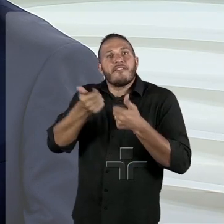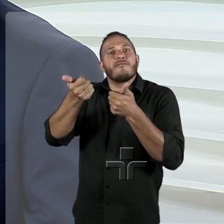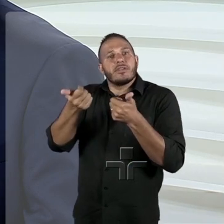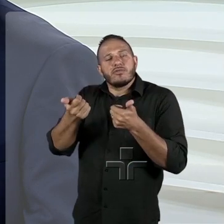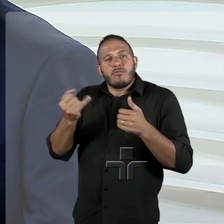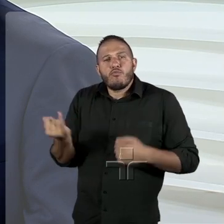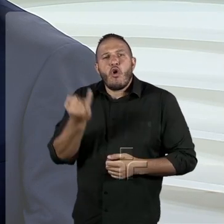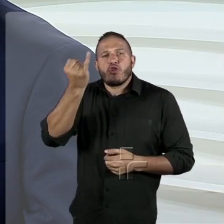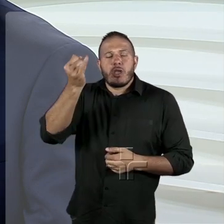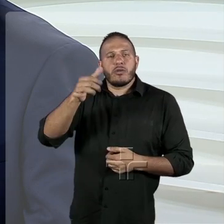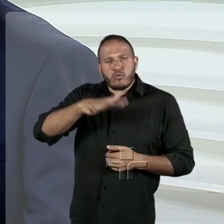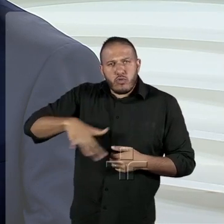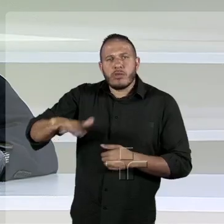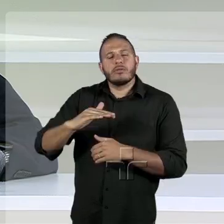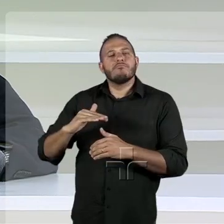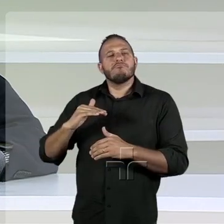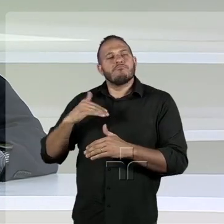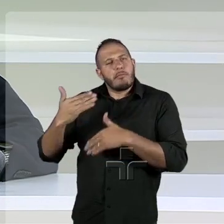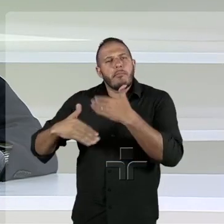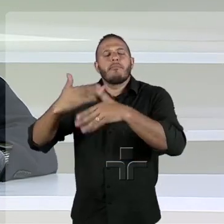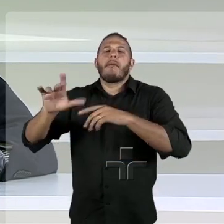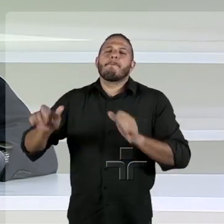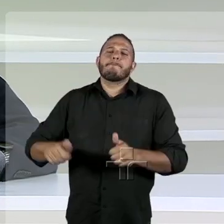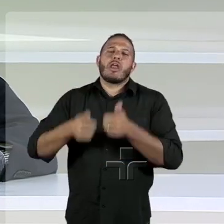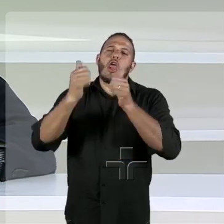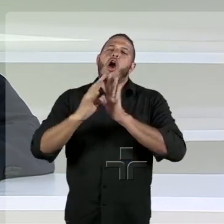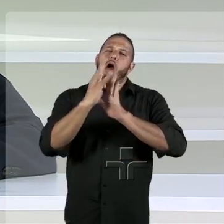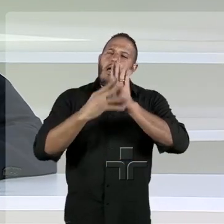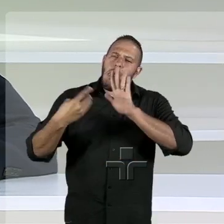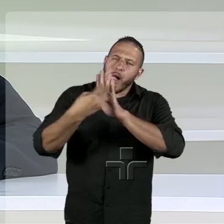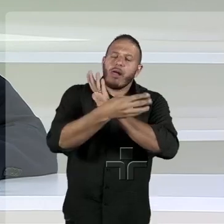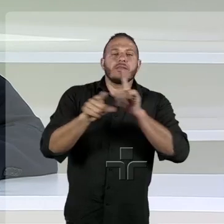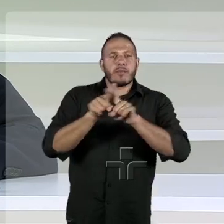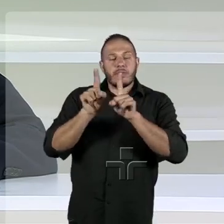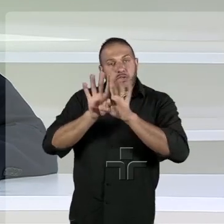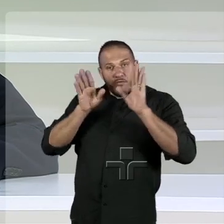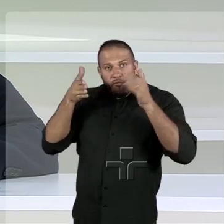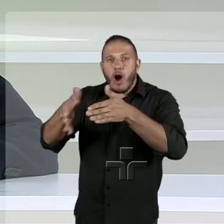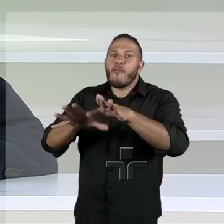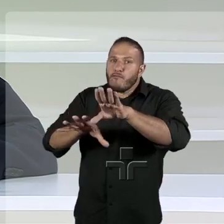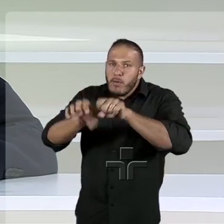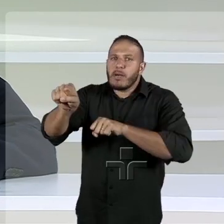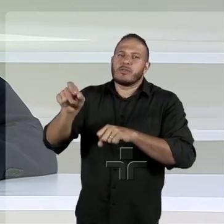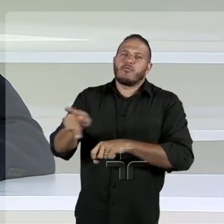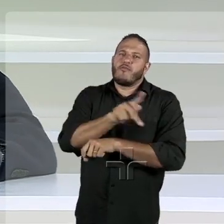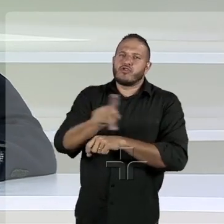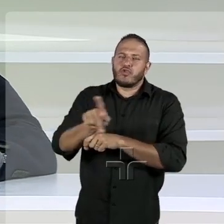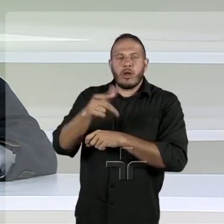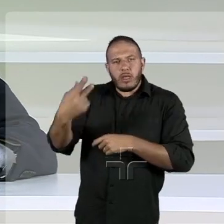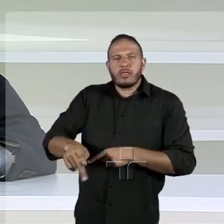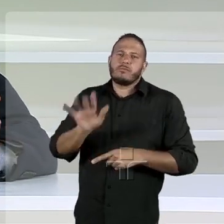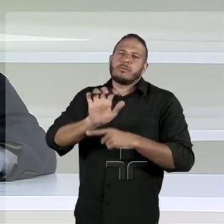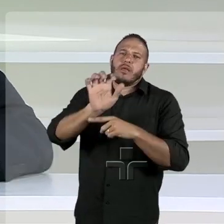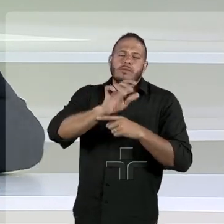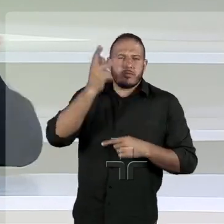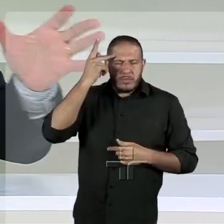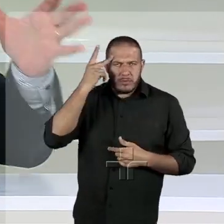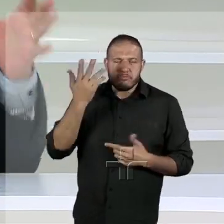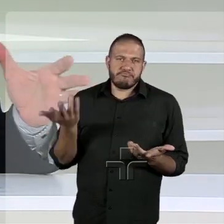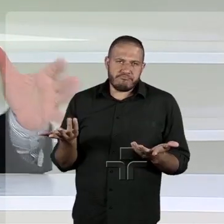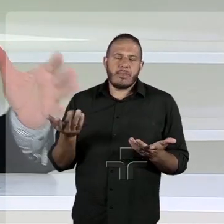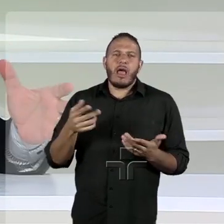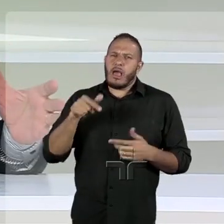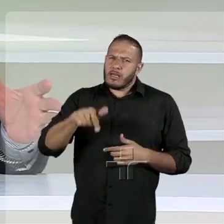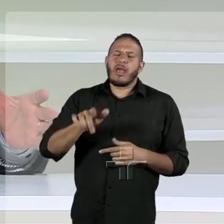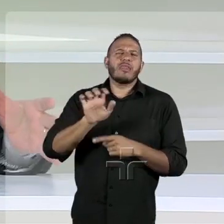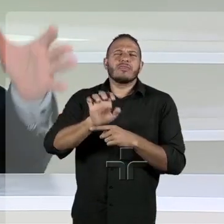vista tanto do desenvolvimento curricular, como também da formação dos professores para o Estado de São Paulo. Ou seja, São Paulo sempre andou